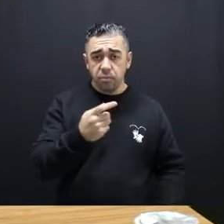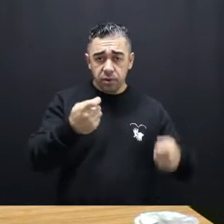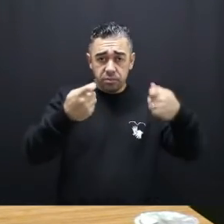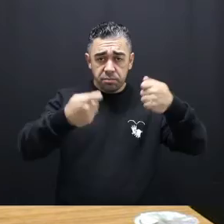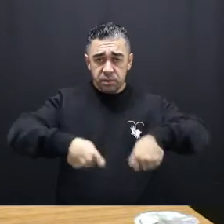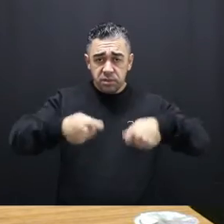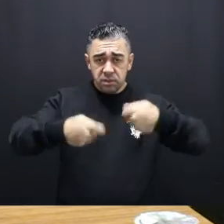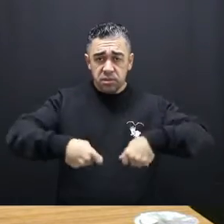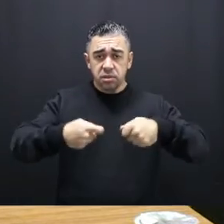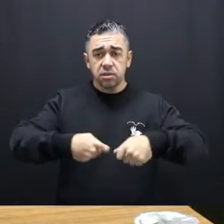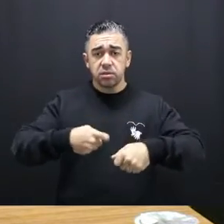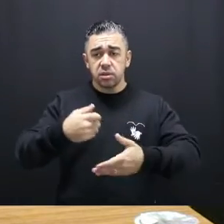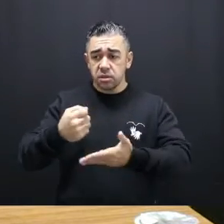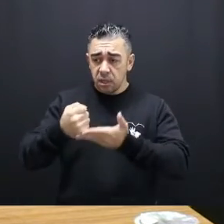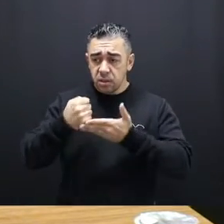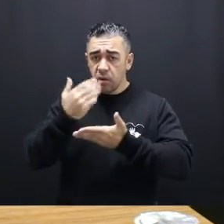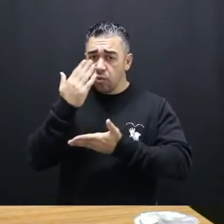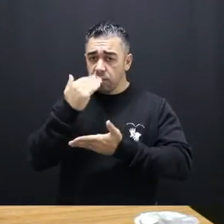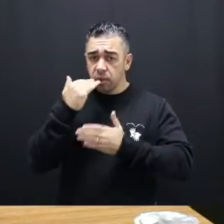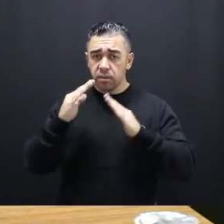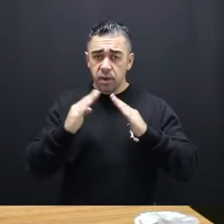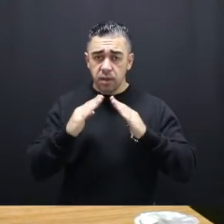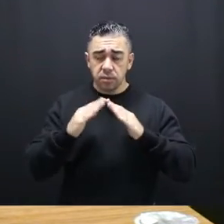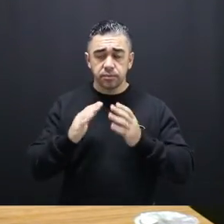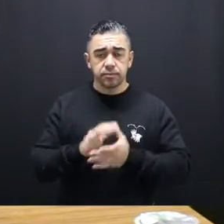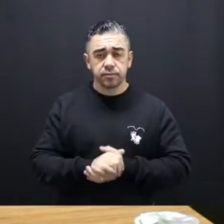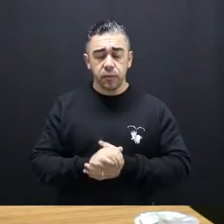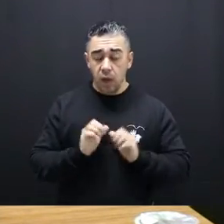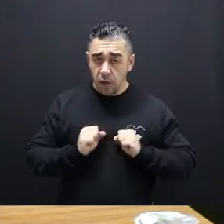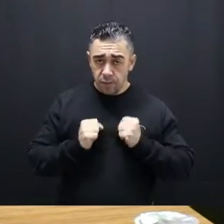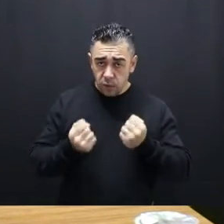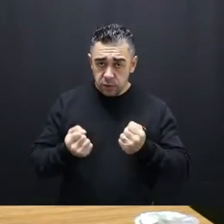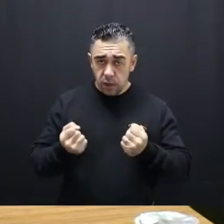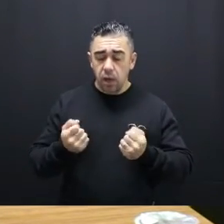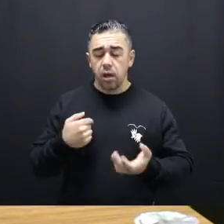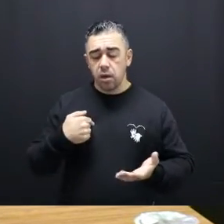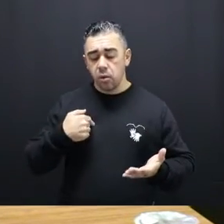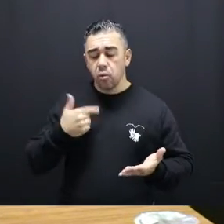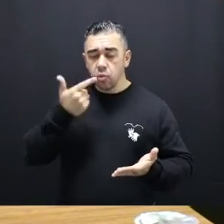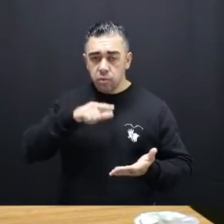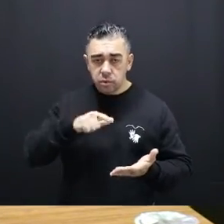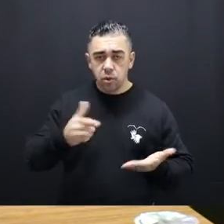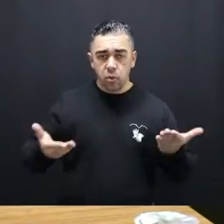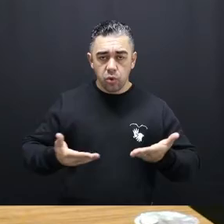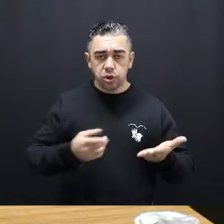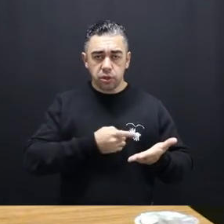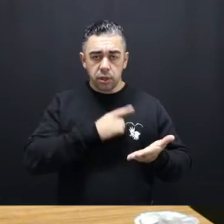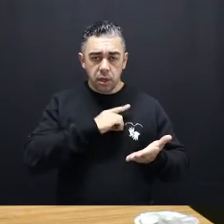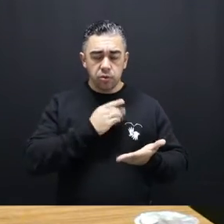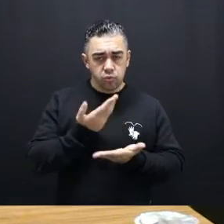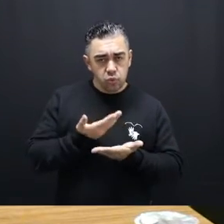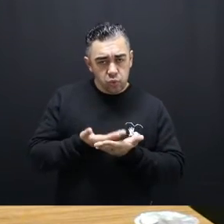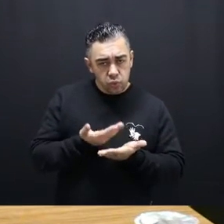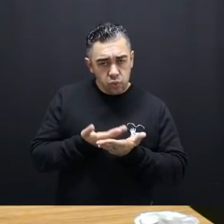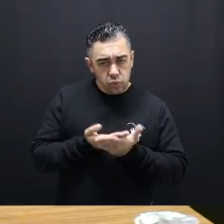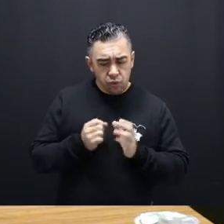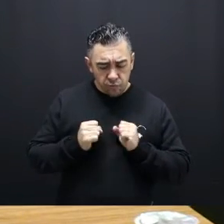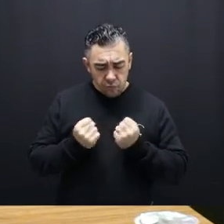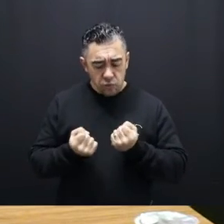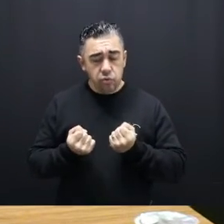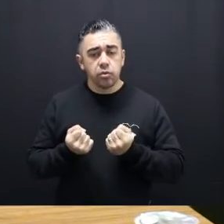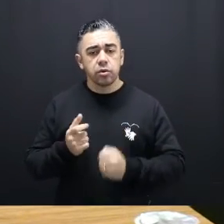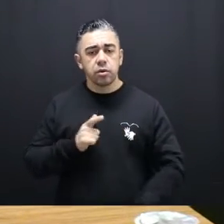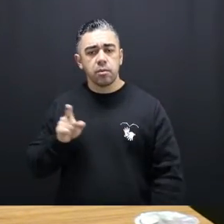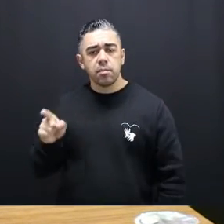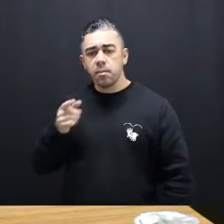pensar em trazer um arroz é um feijão para casa dele e eu quero reforçar se eu cheguei aonde eu cheguei graças ao estudo Teve